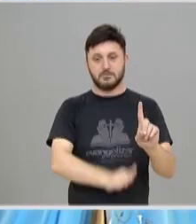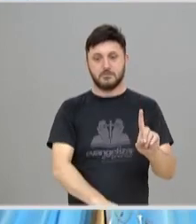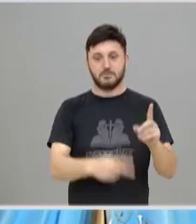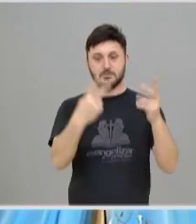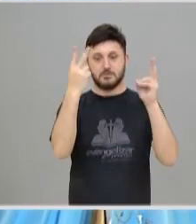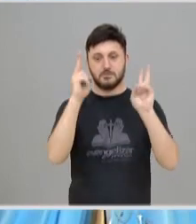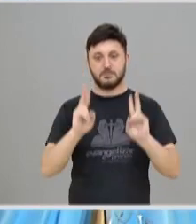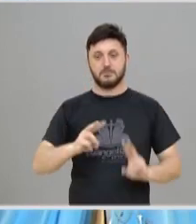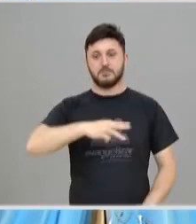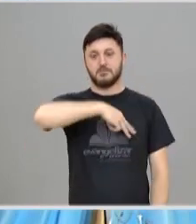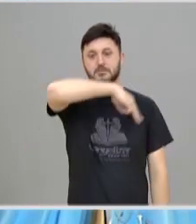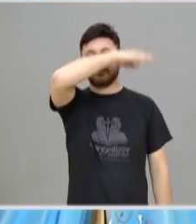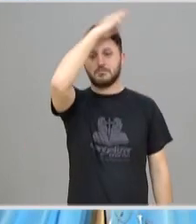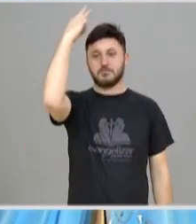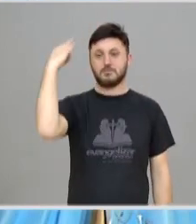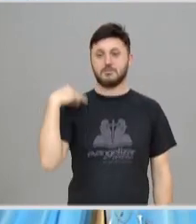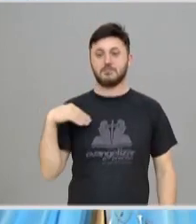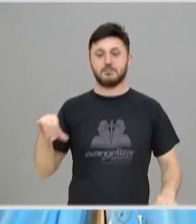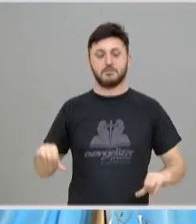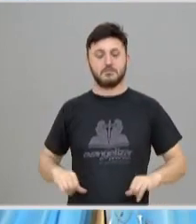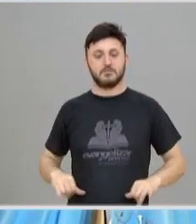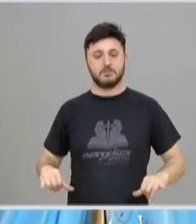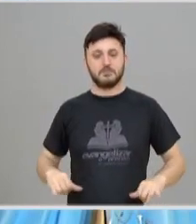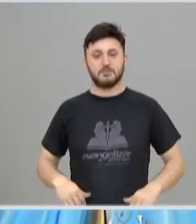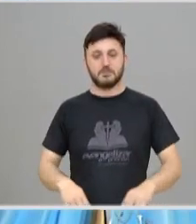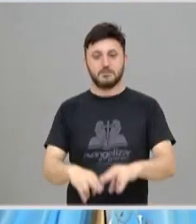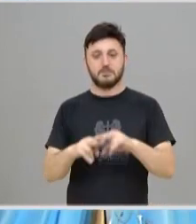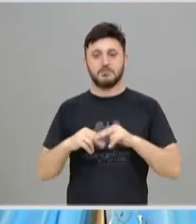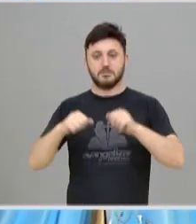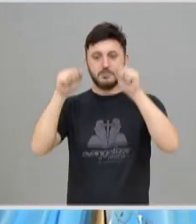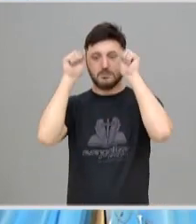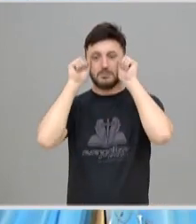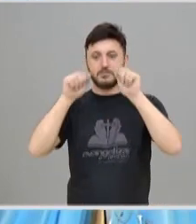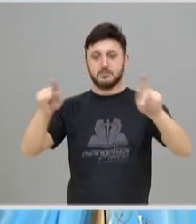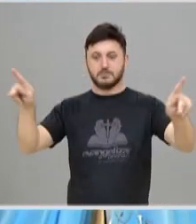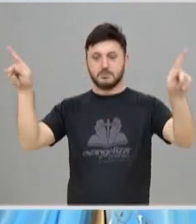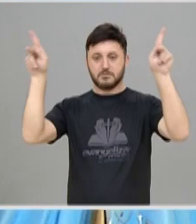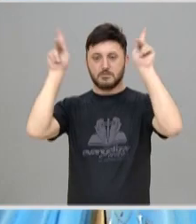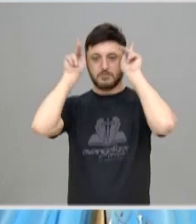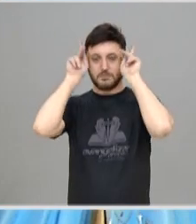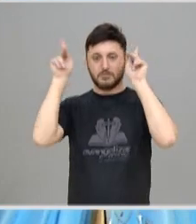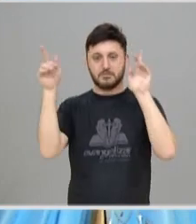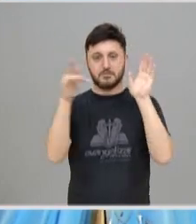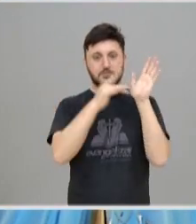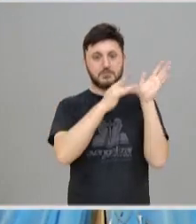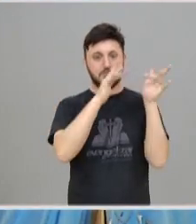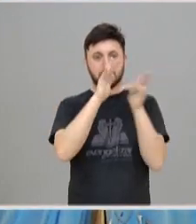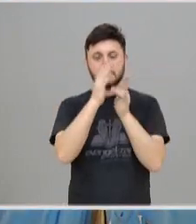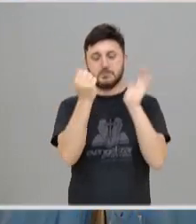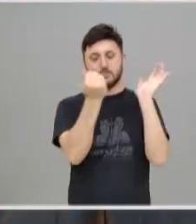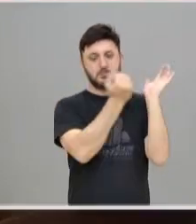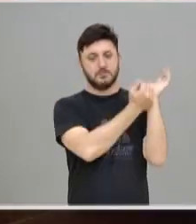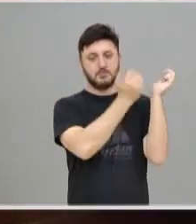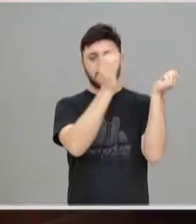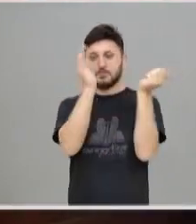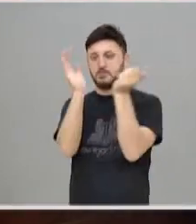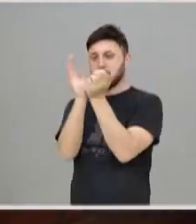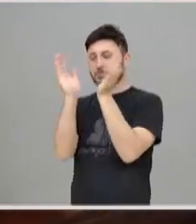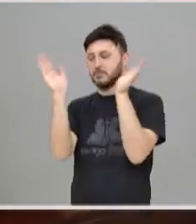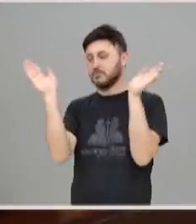do Espírito Santo, nasceu da Virgem Maria, padeceu sob Pôncio Pilatos,